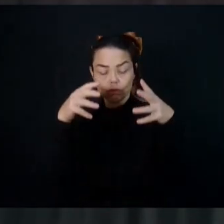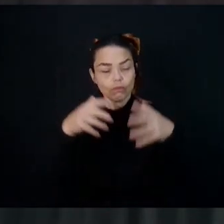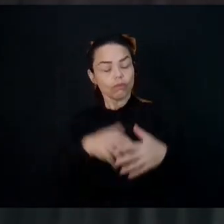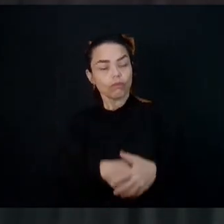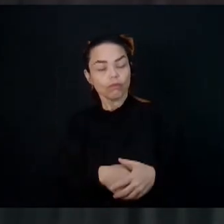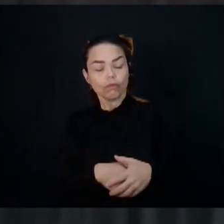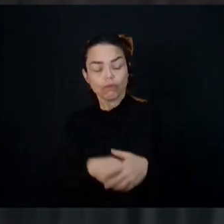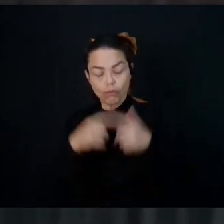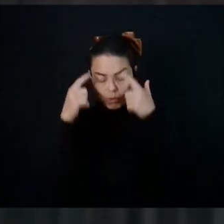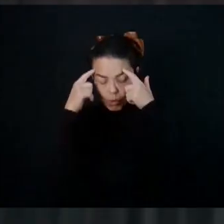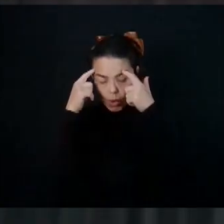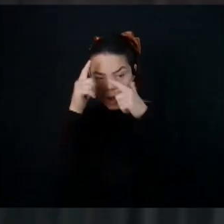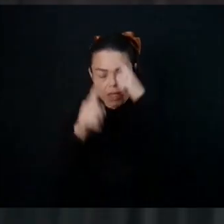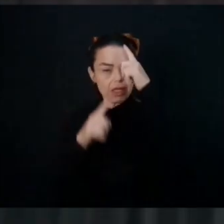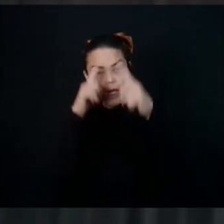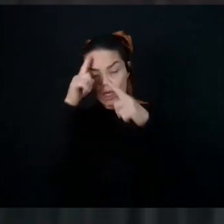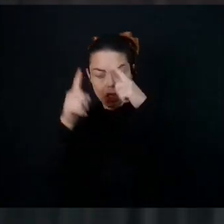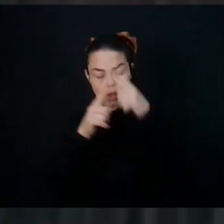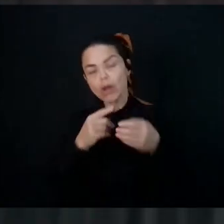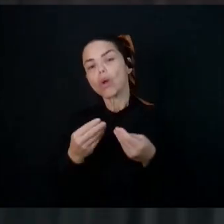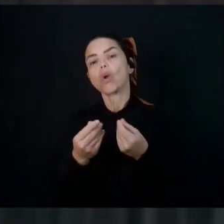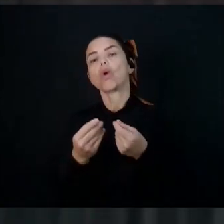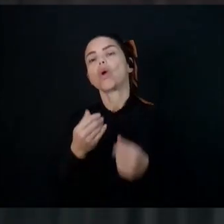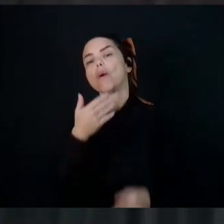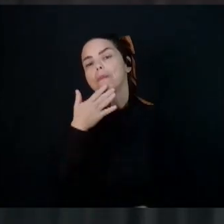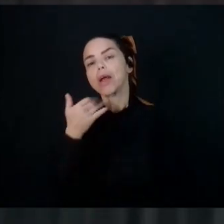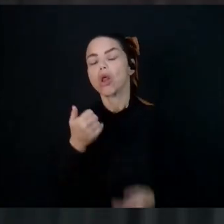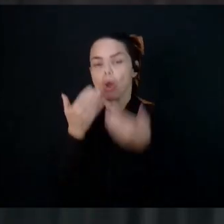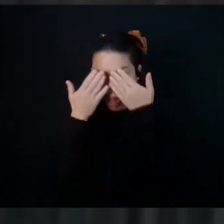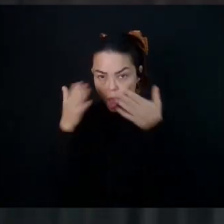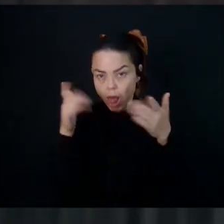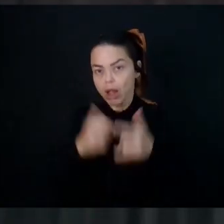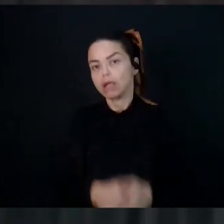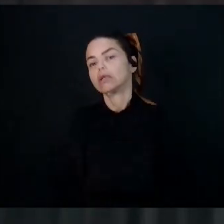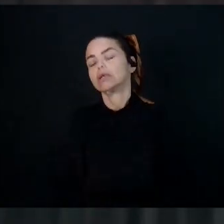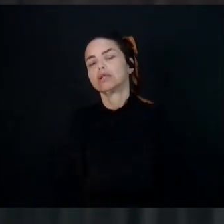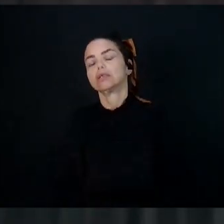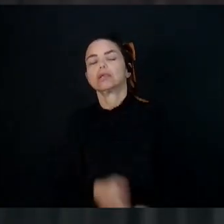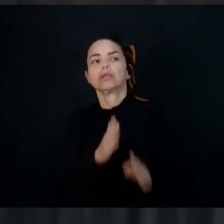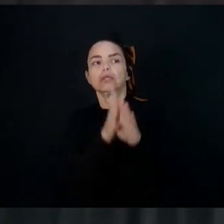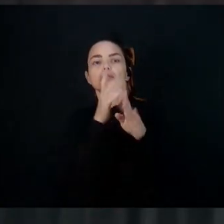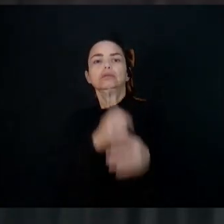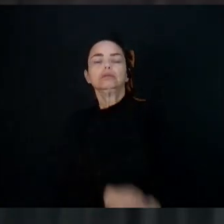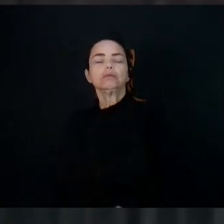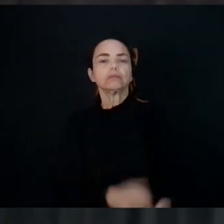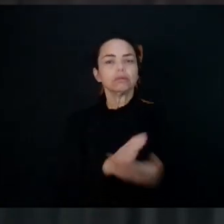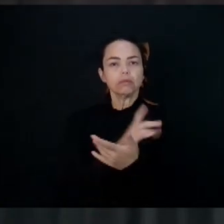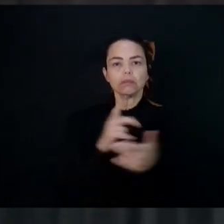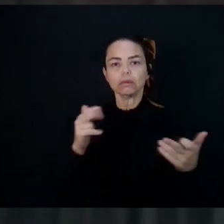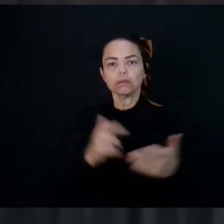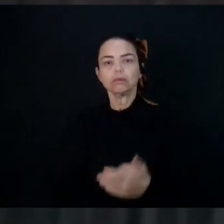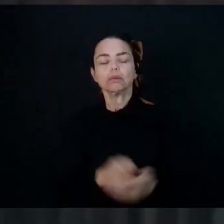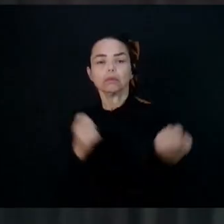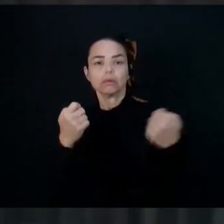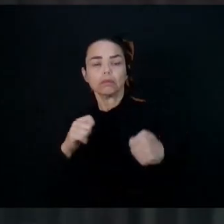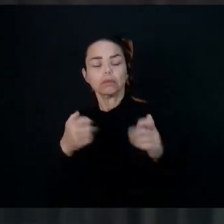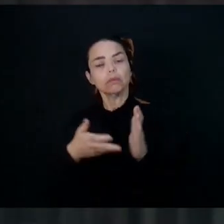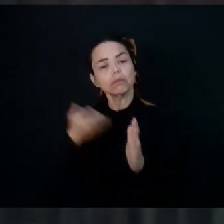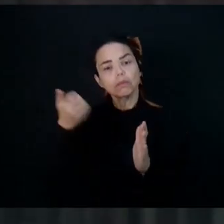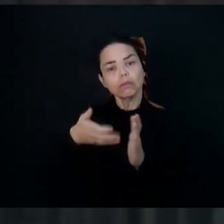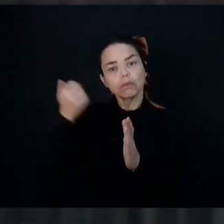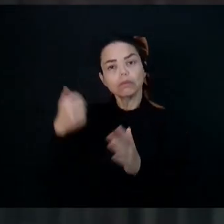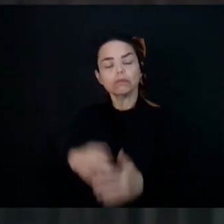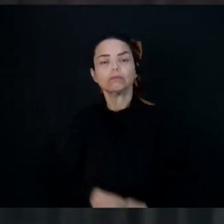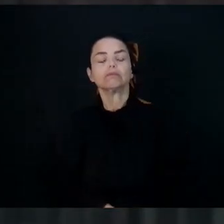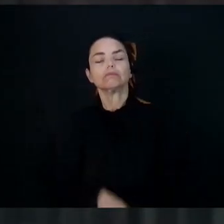luzinhas, oferecer-lhe uma claridade para você enxergar. E aí você descobre, algumas coisas você precisa retirar dali, outras você